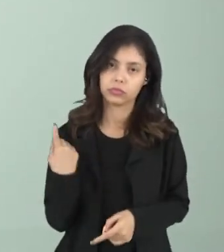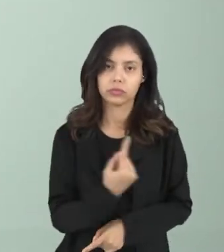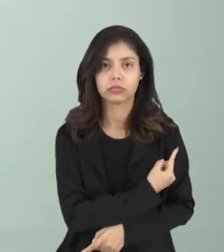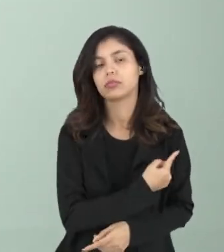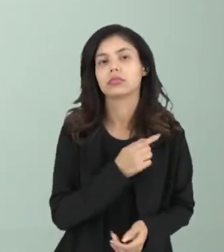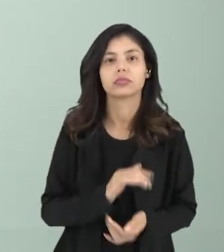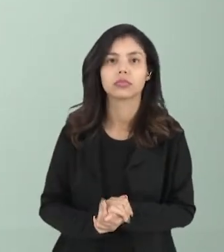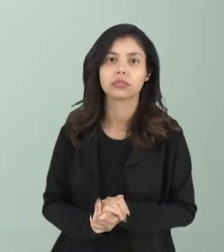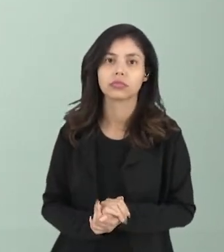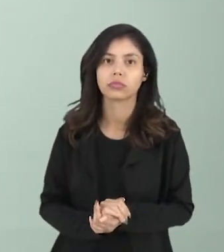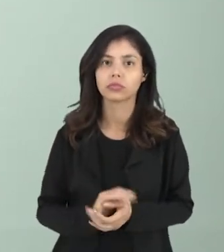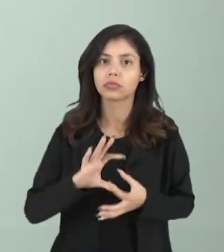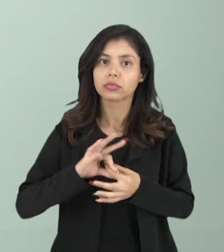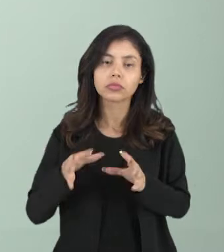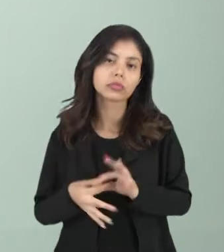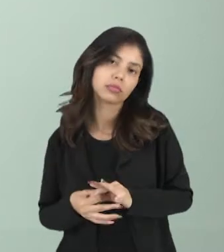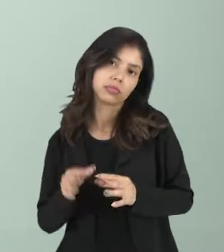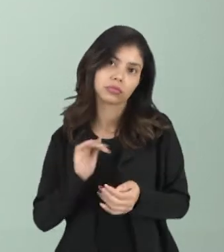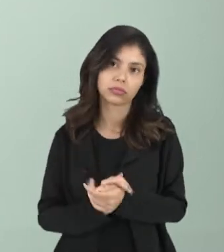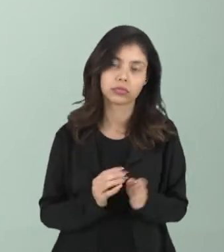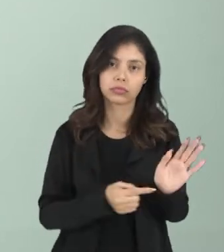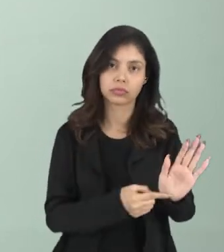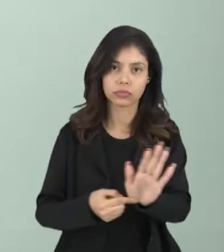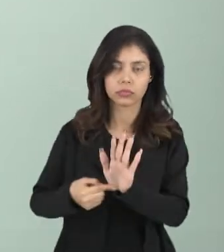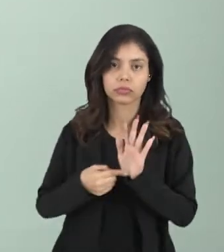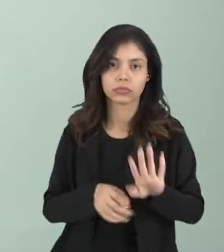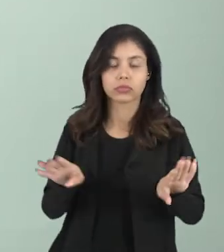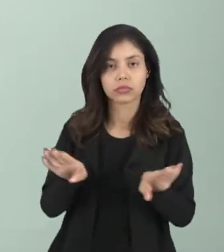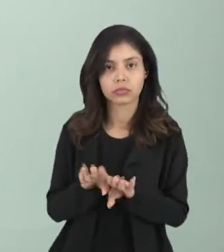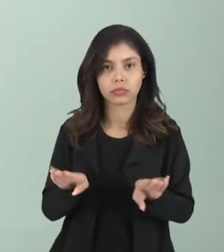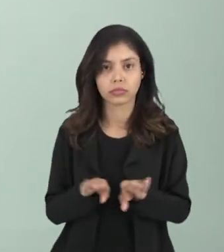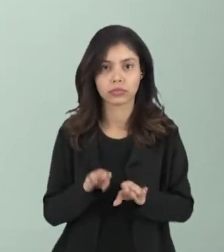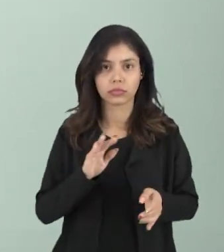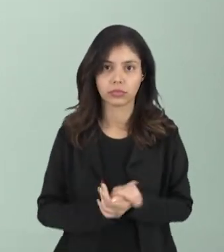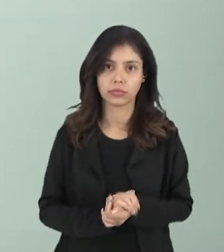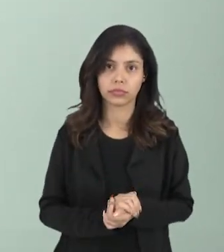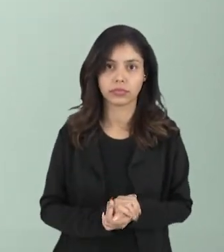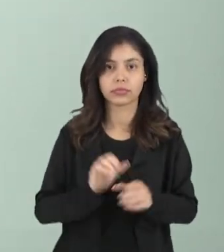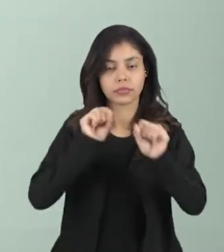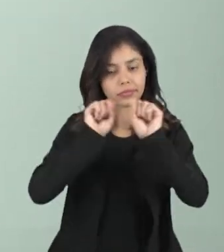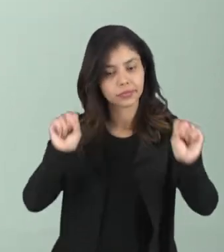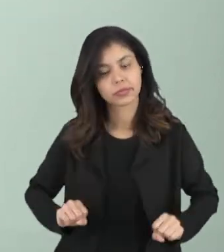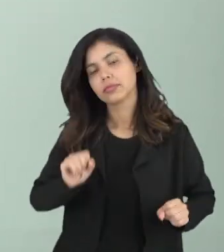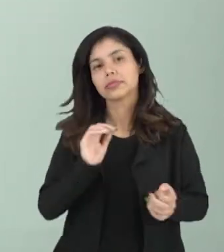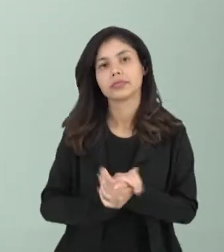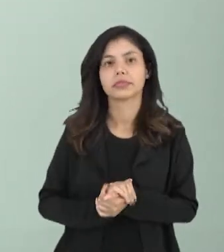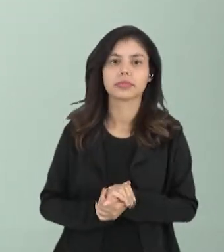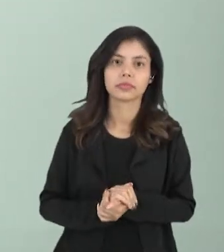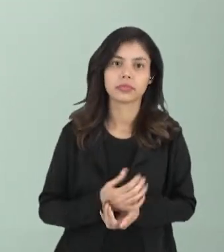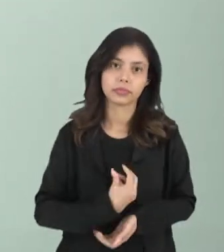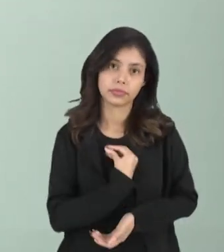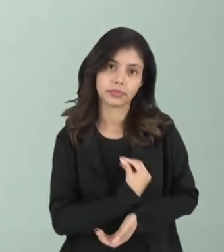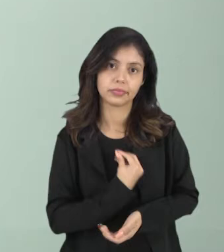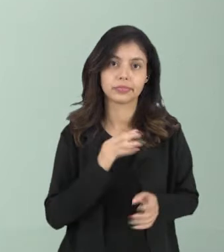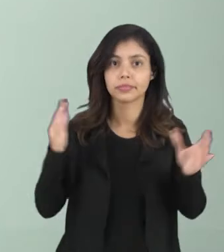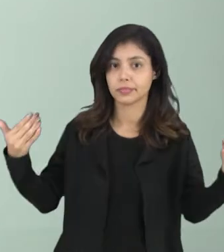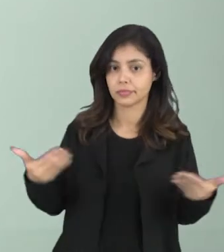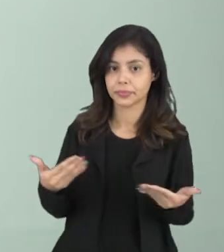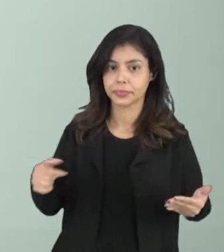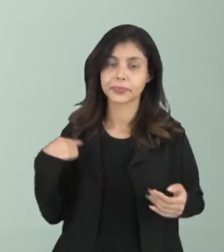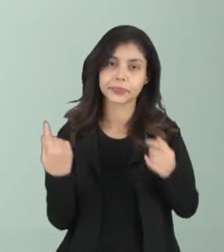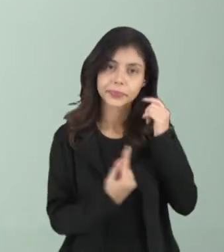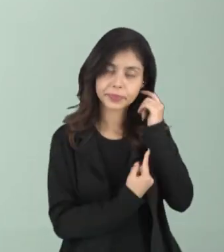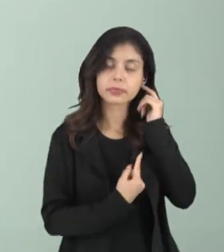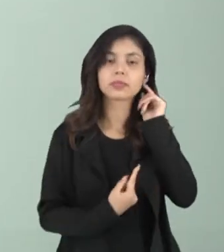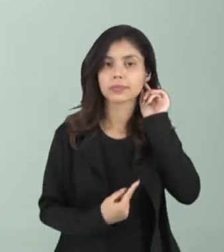tem várias contextualizações que mostram que ambos os sistemas, por exemplo, os Estados Unidos hoje vivem essa democracia